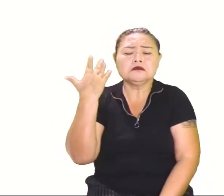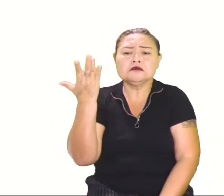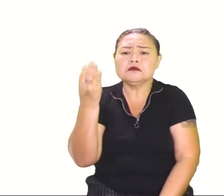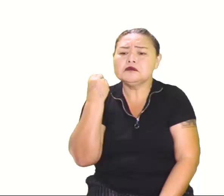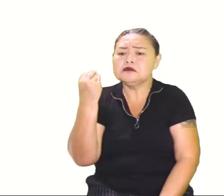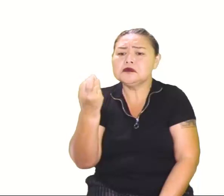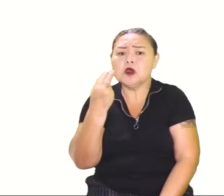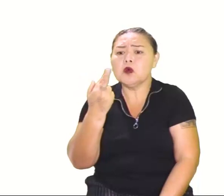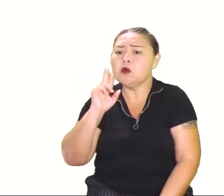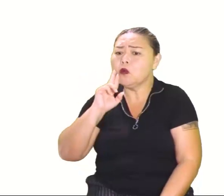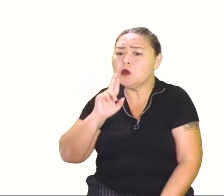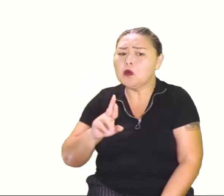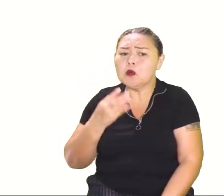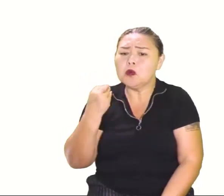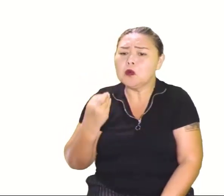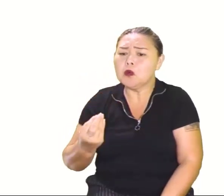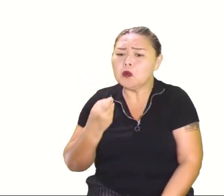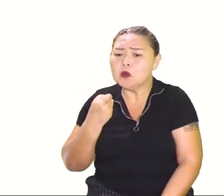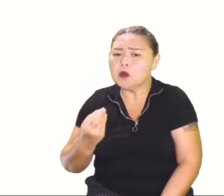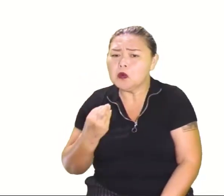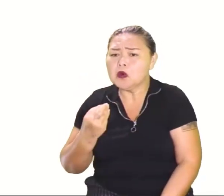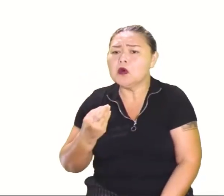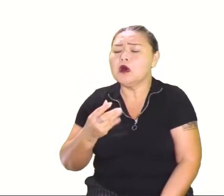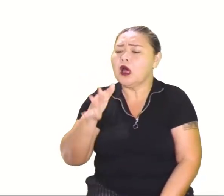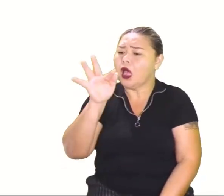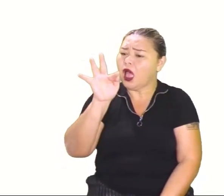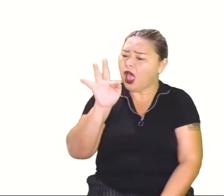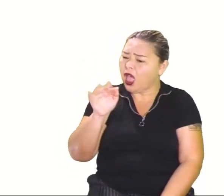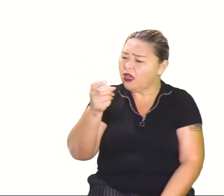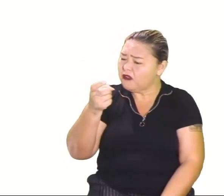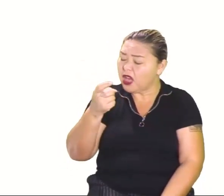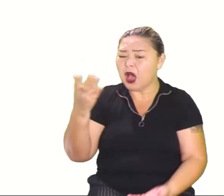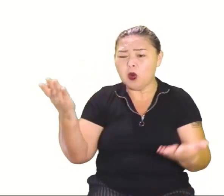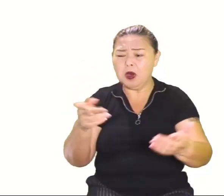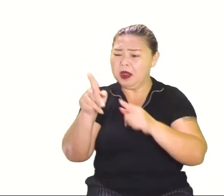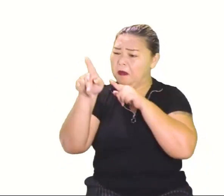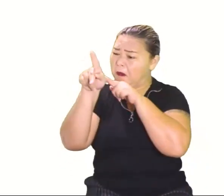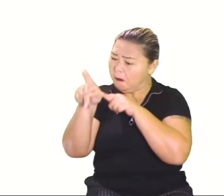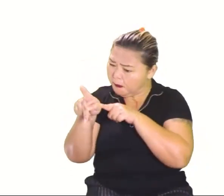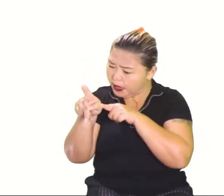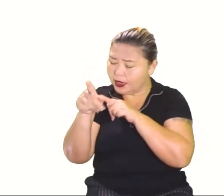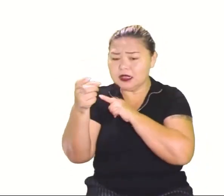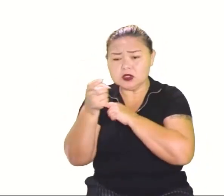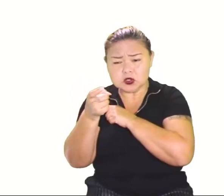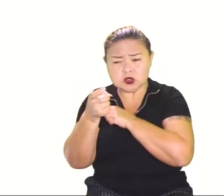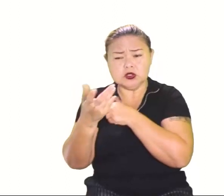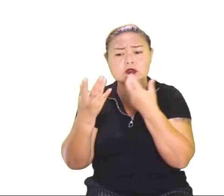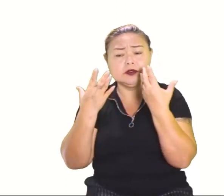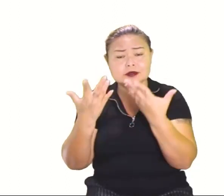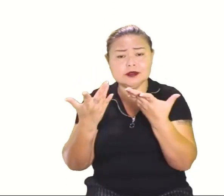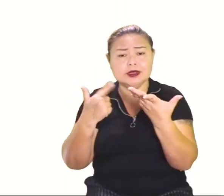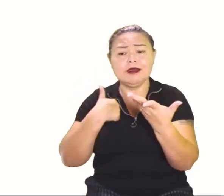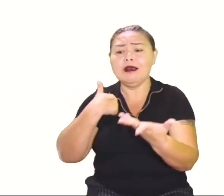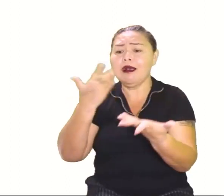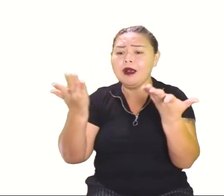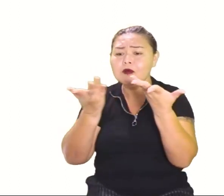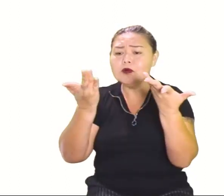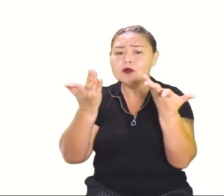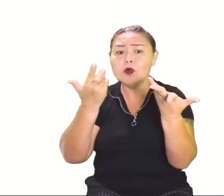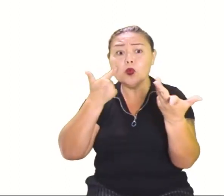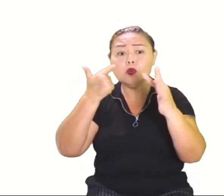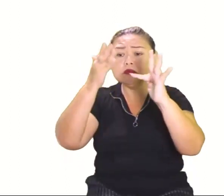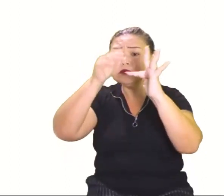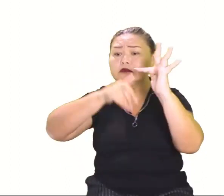tem como resolver. Porque nós ficava com f de x, agora botaram p de x, q de x. E outra coisa mais agravante, não